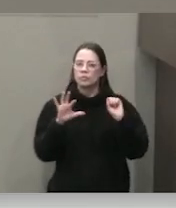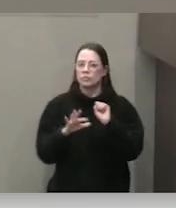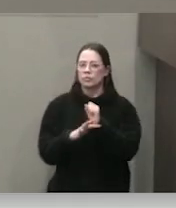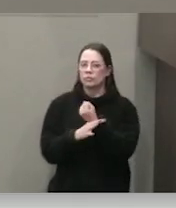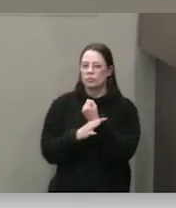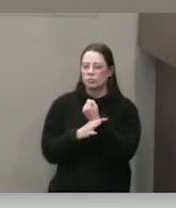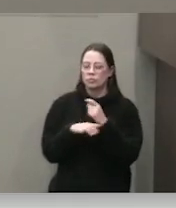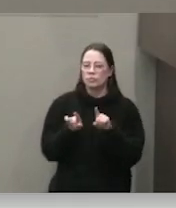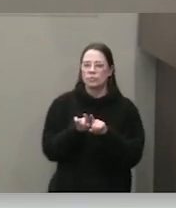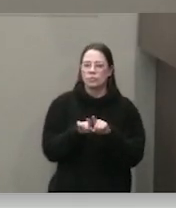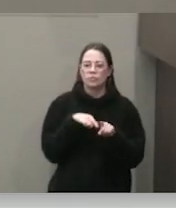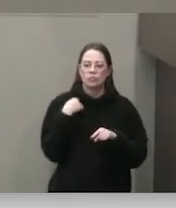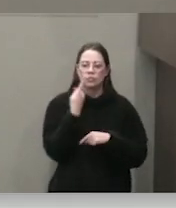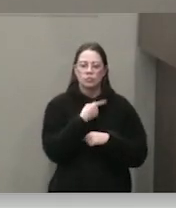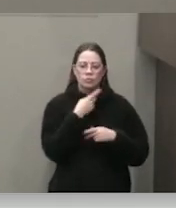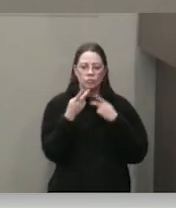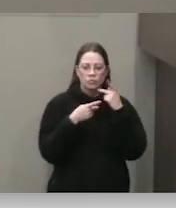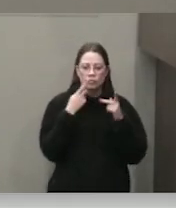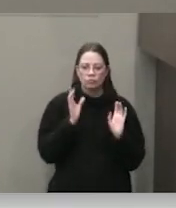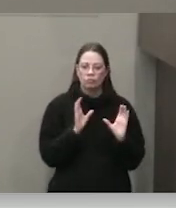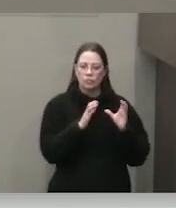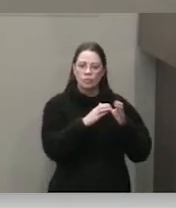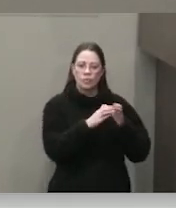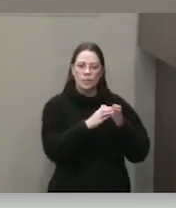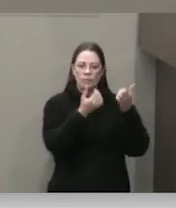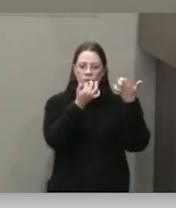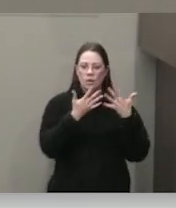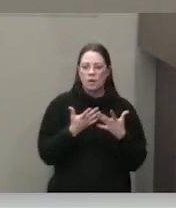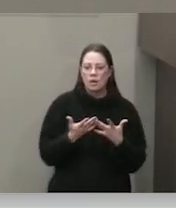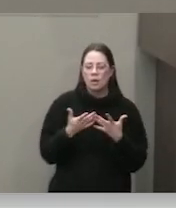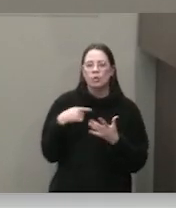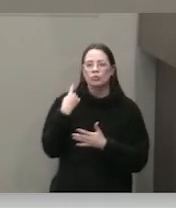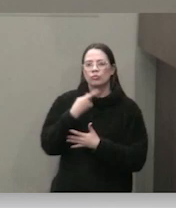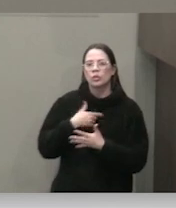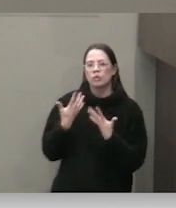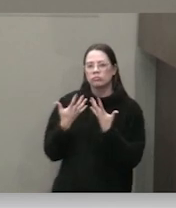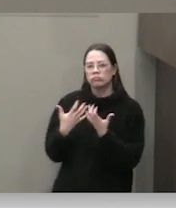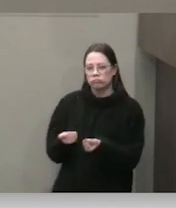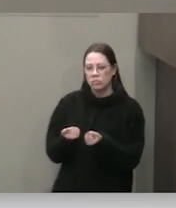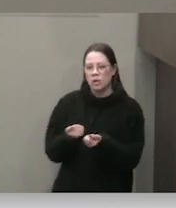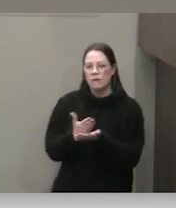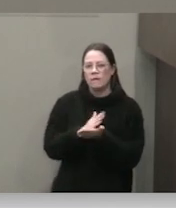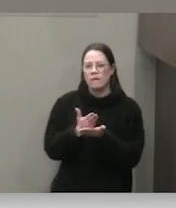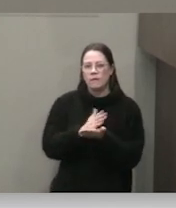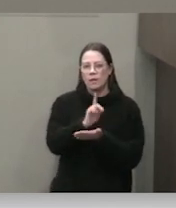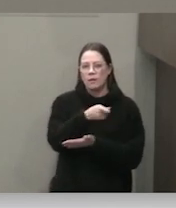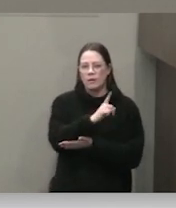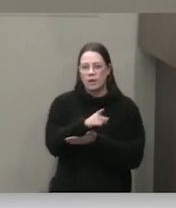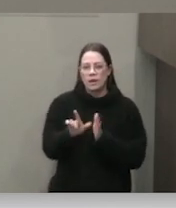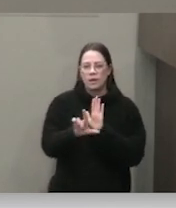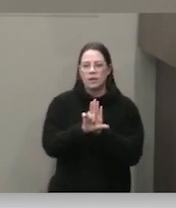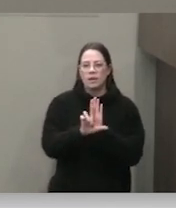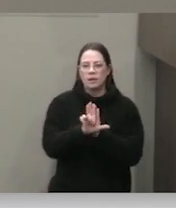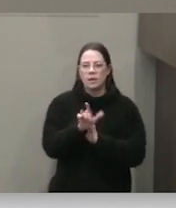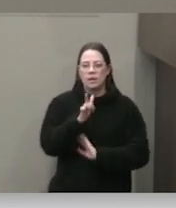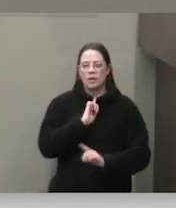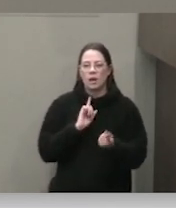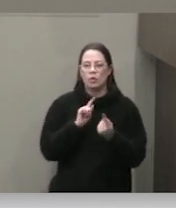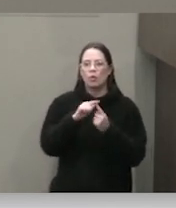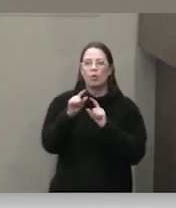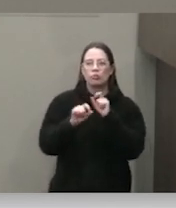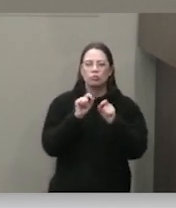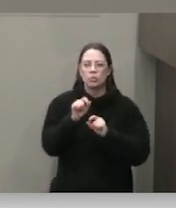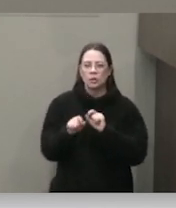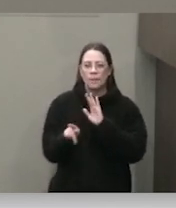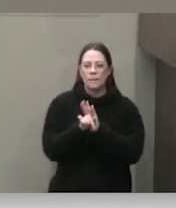segurança, inclusive, a gente tratou isso em conjuntos, e a gente vai preferir aceitar esse veto parcial para que essa lei tenha a finalidade que ela